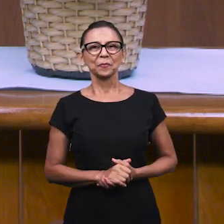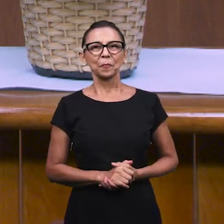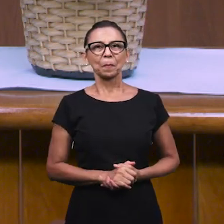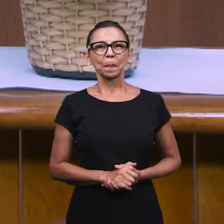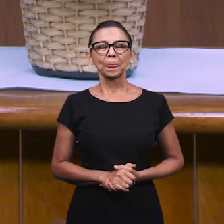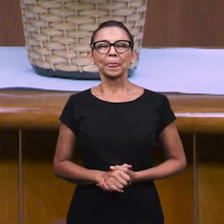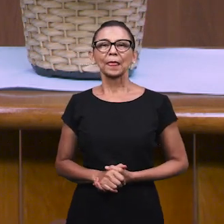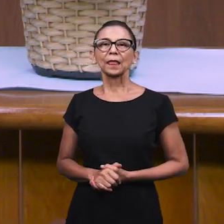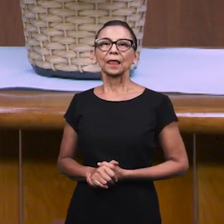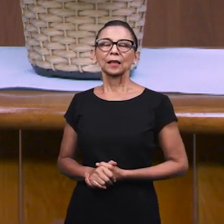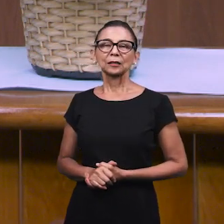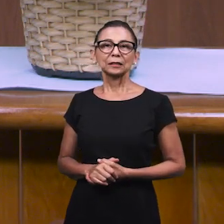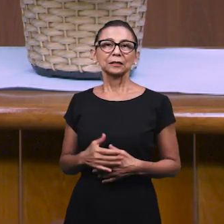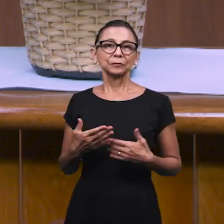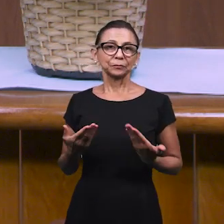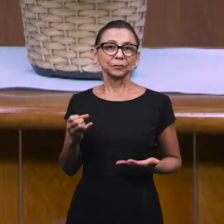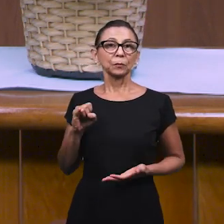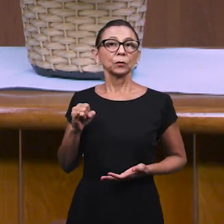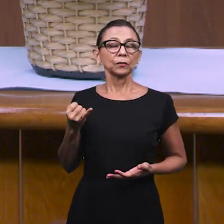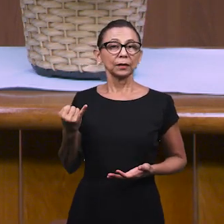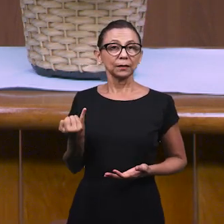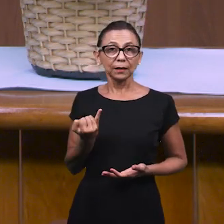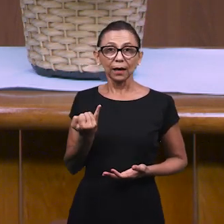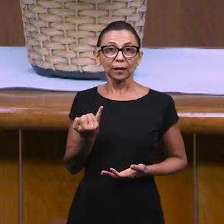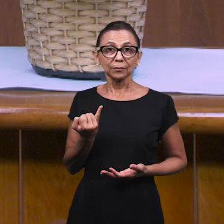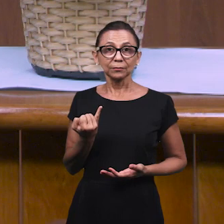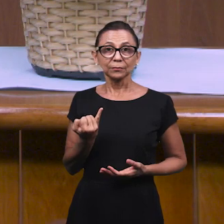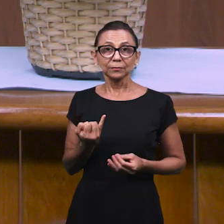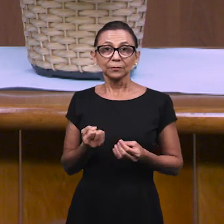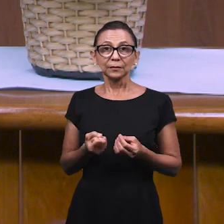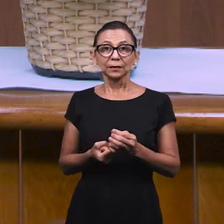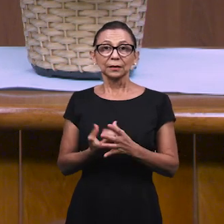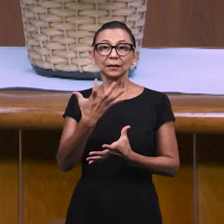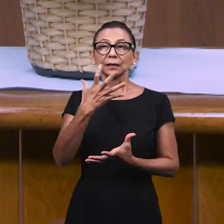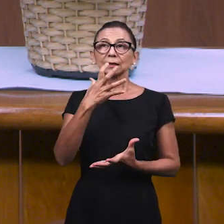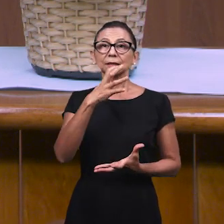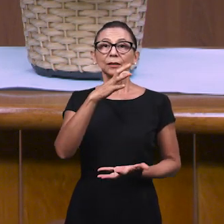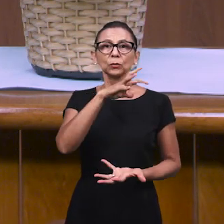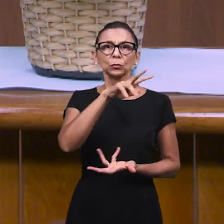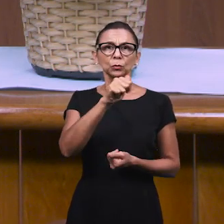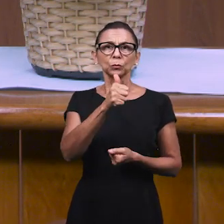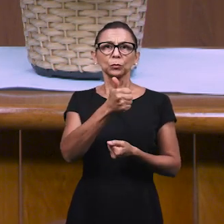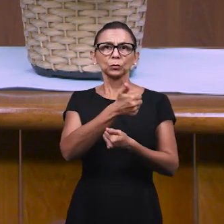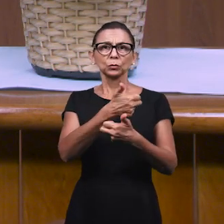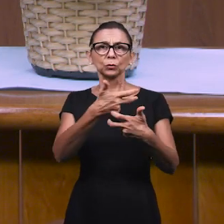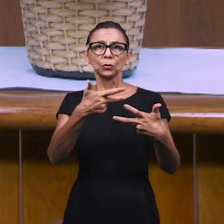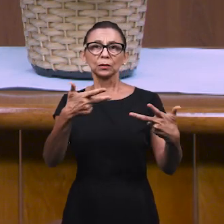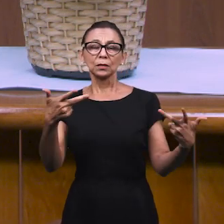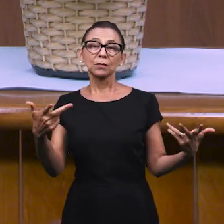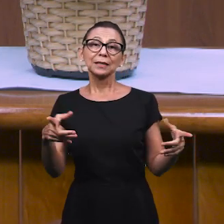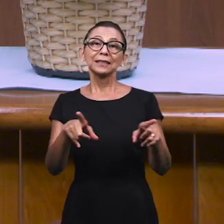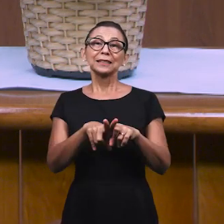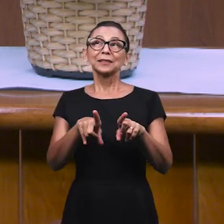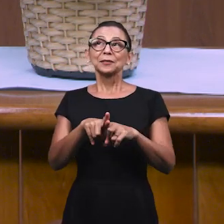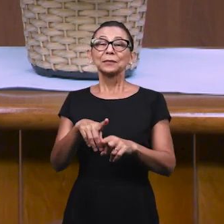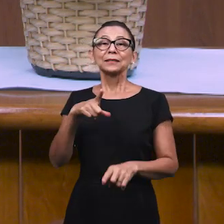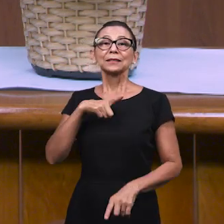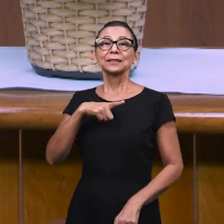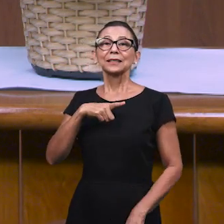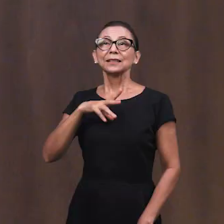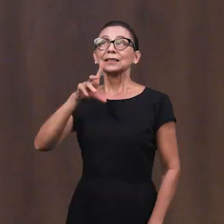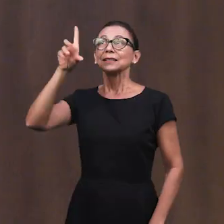daquilo que Deus havia criado em seu favor e, melhor ainda, desfrutar da presença de